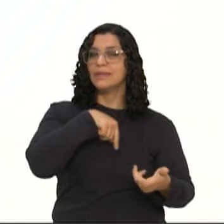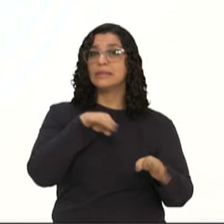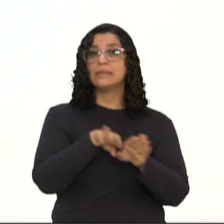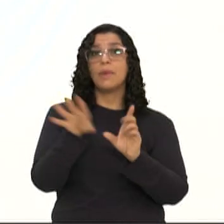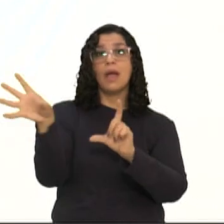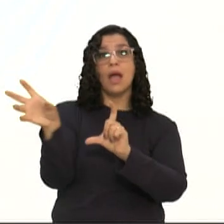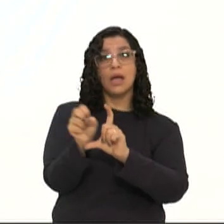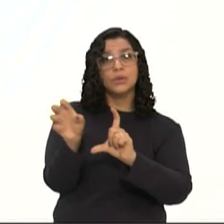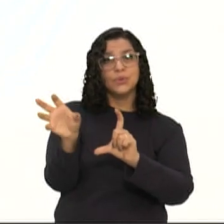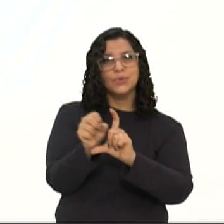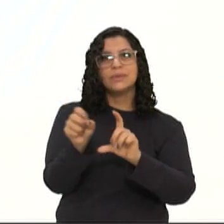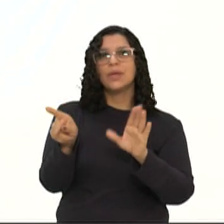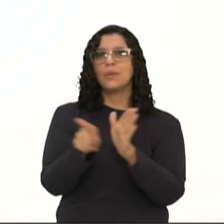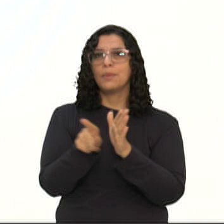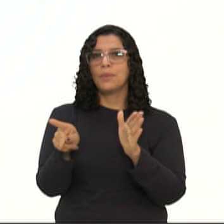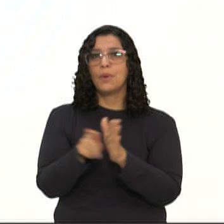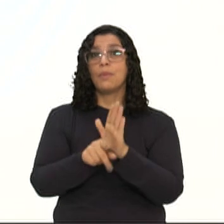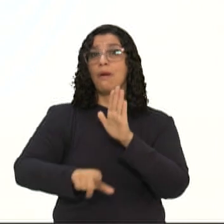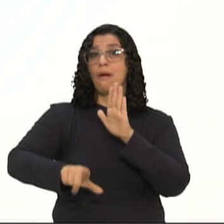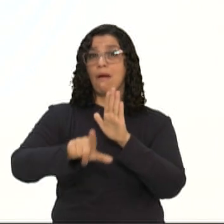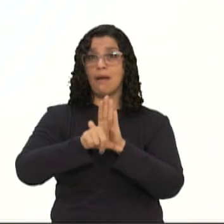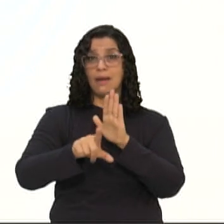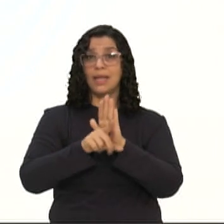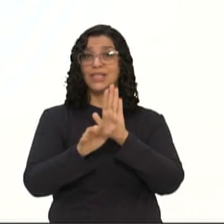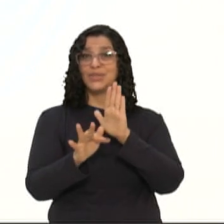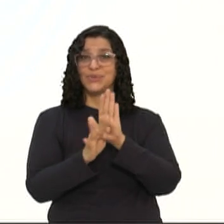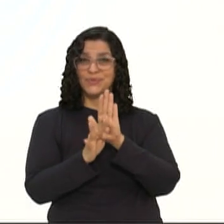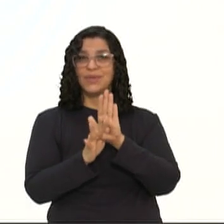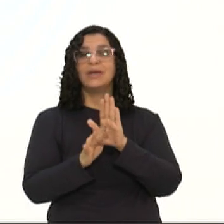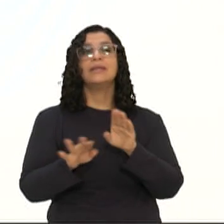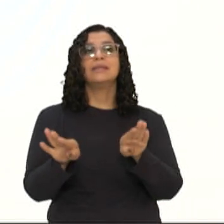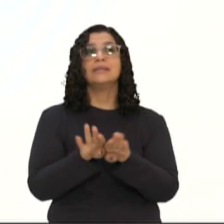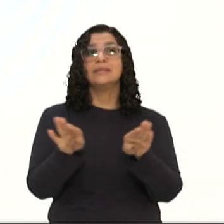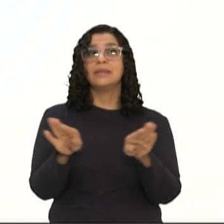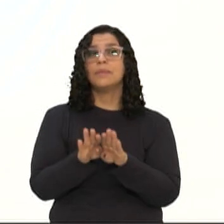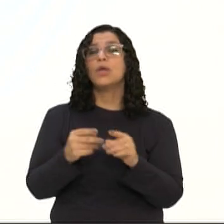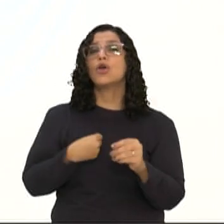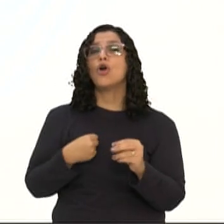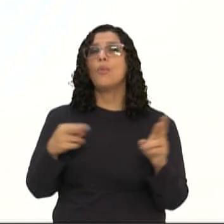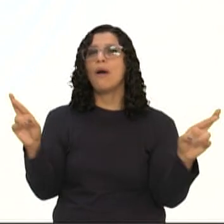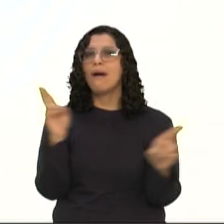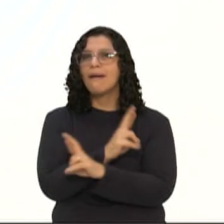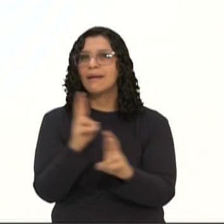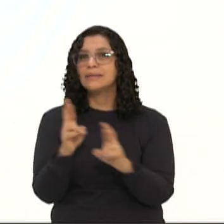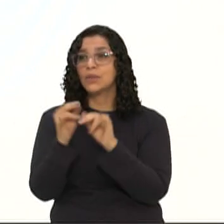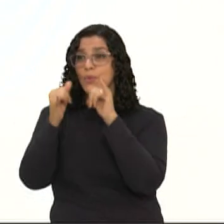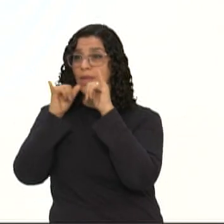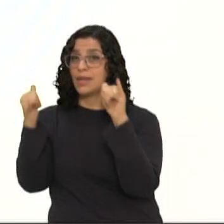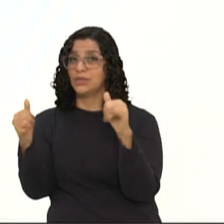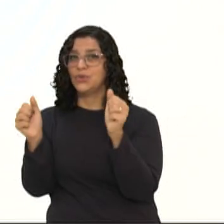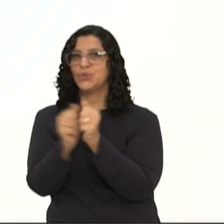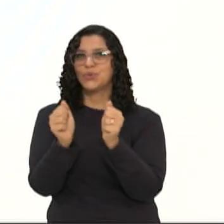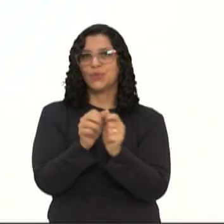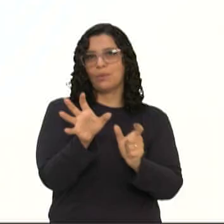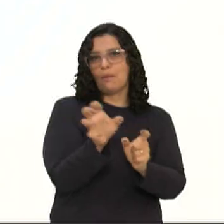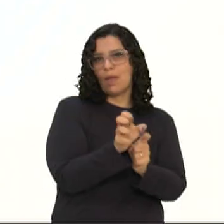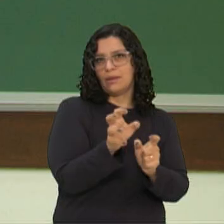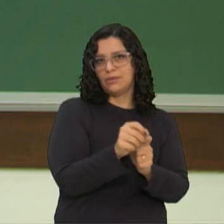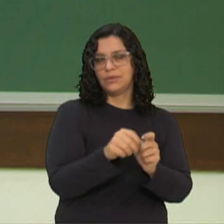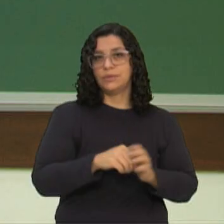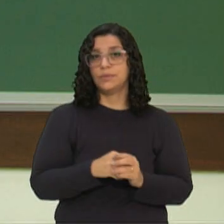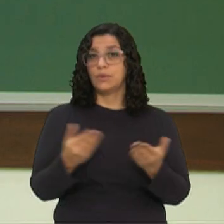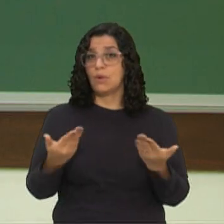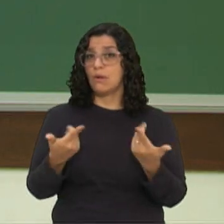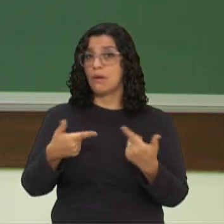lei de Faraday e Lenz e a unificação da eletricidade ao magnetismo. Então, antes